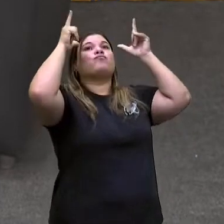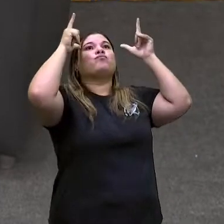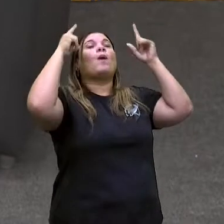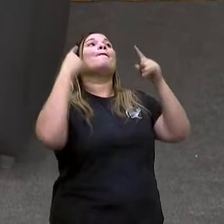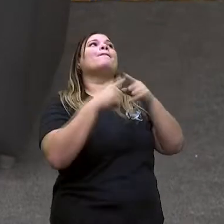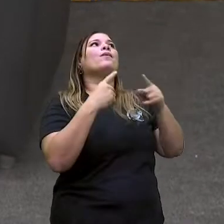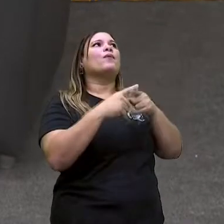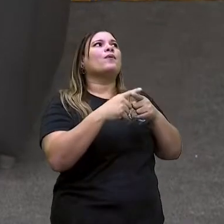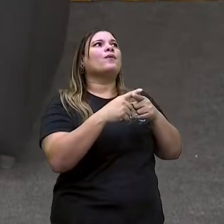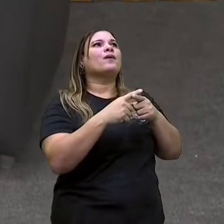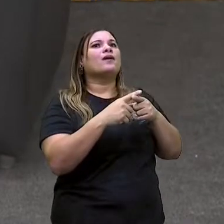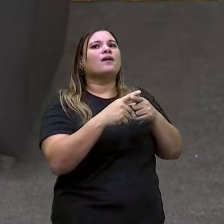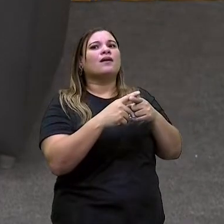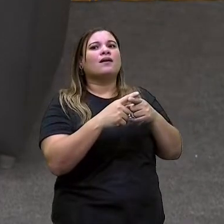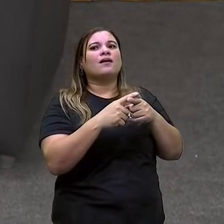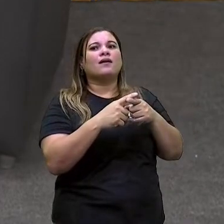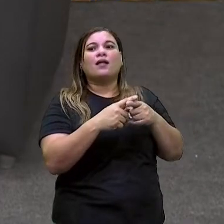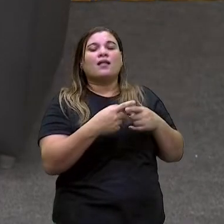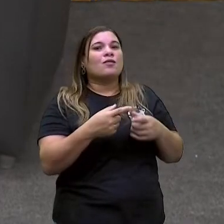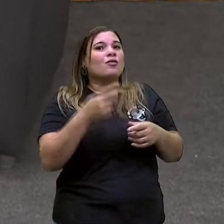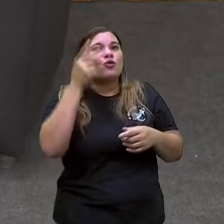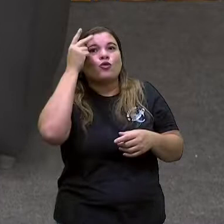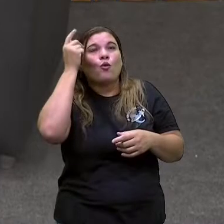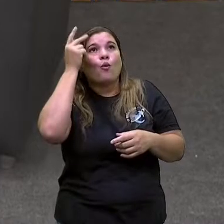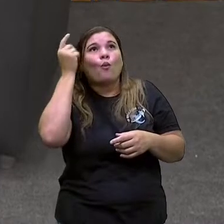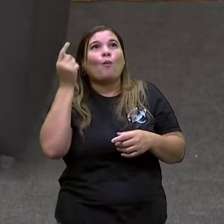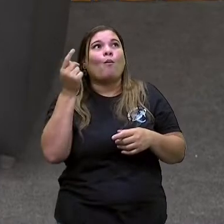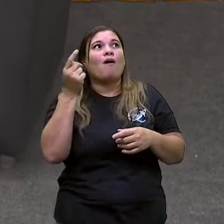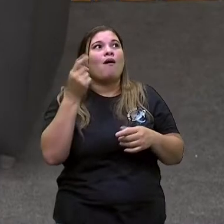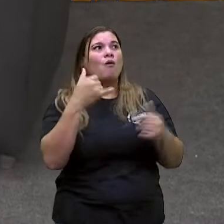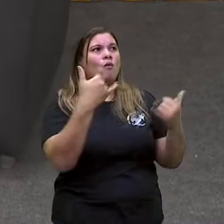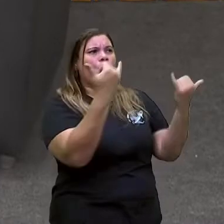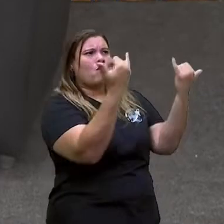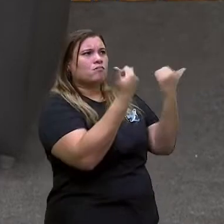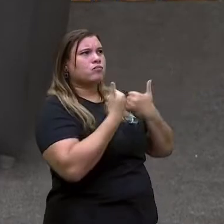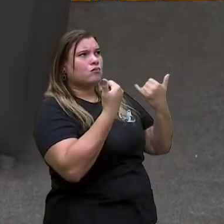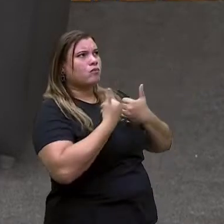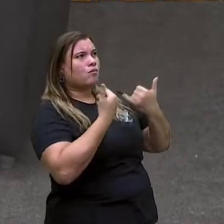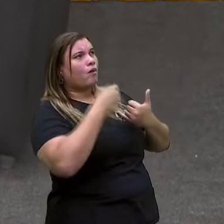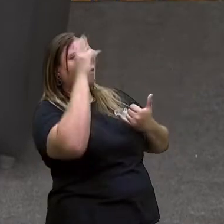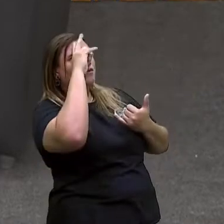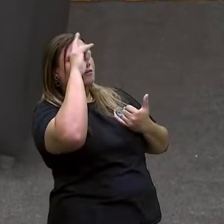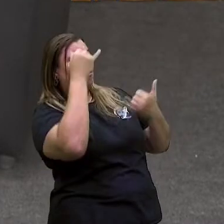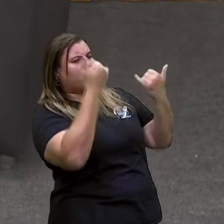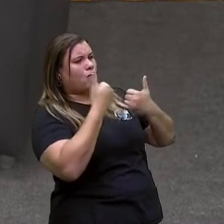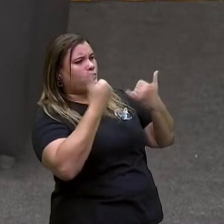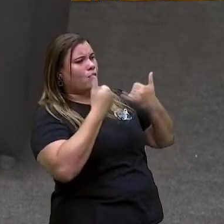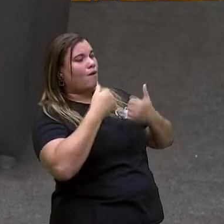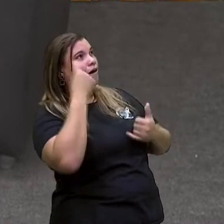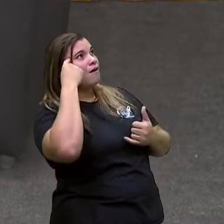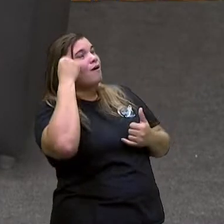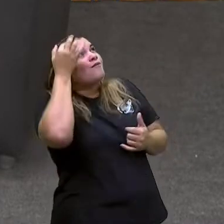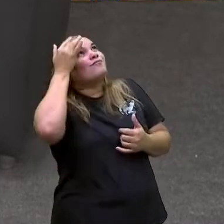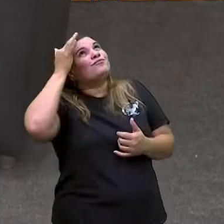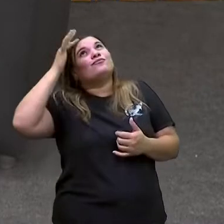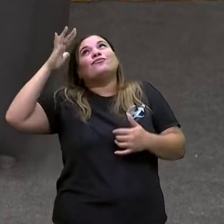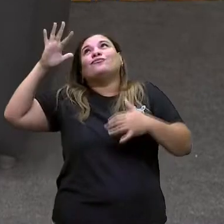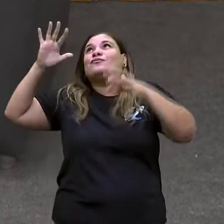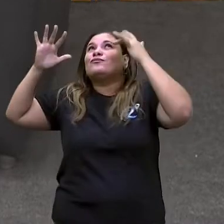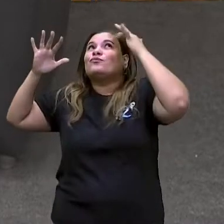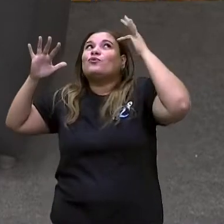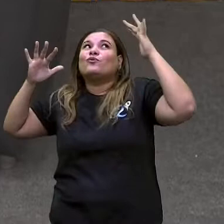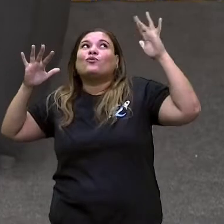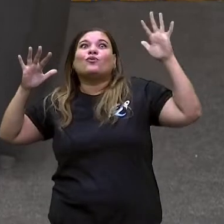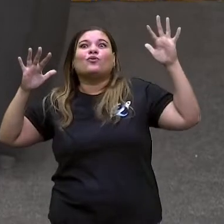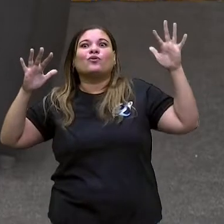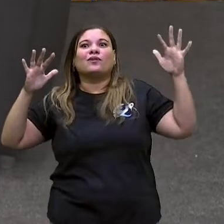mundo. A televisão em si, um filme, um desenho, é bom, mas não faz. Porque ele está tudo pronto. A história está pronta, o